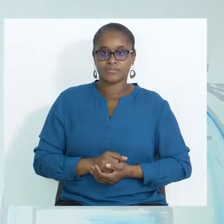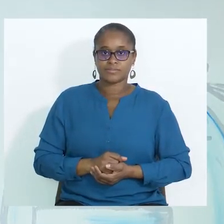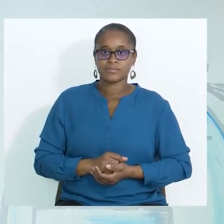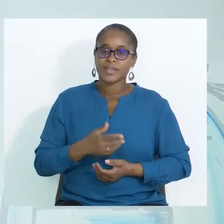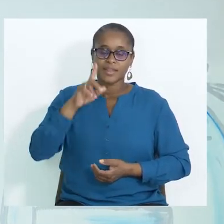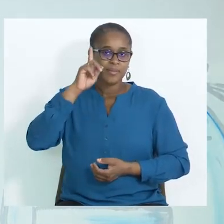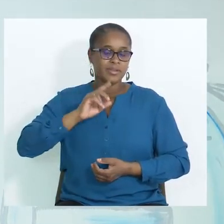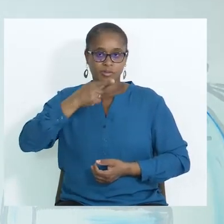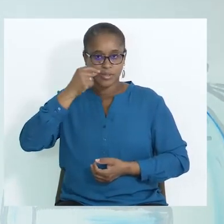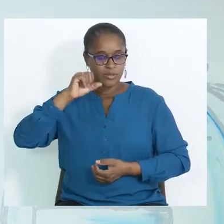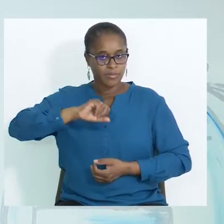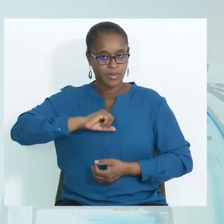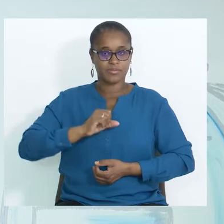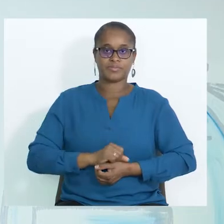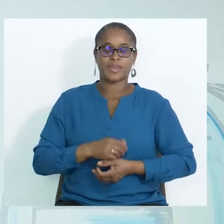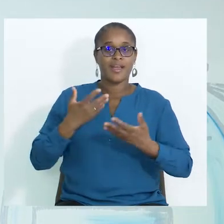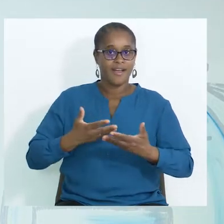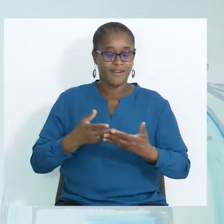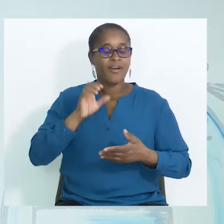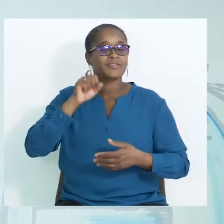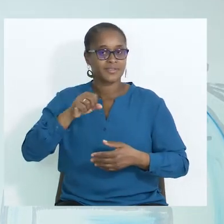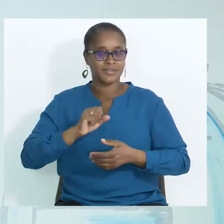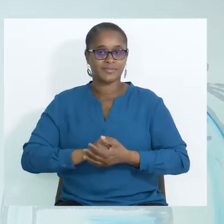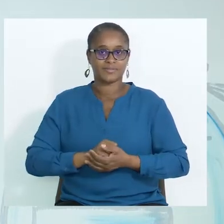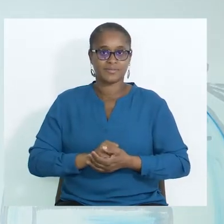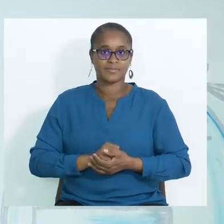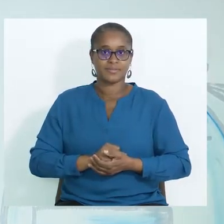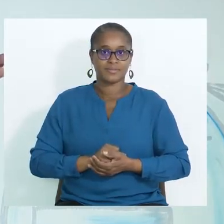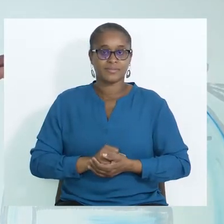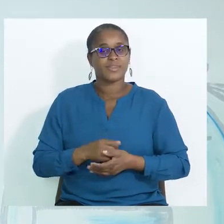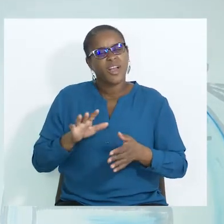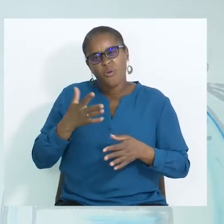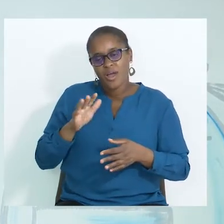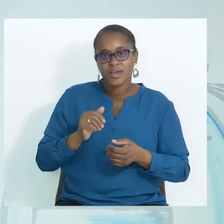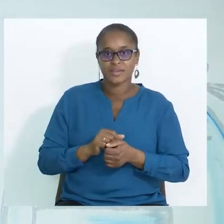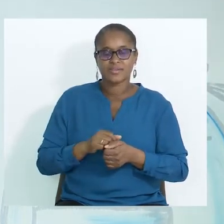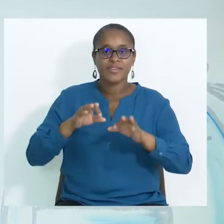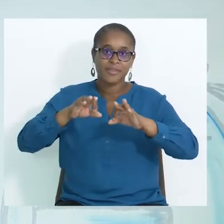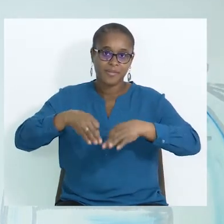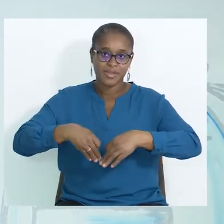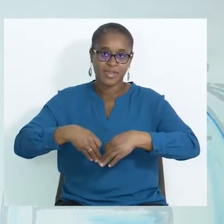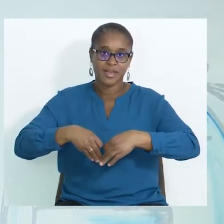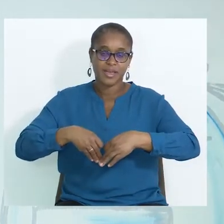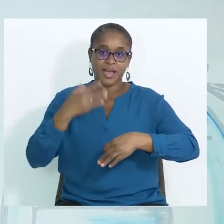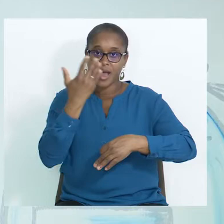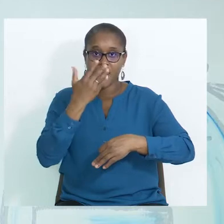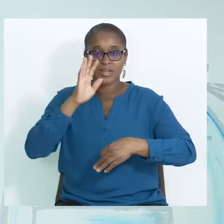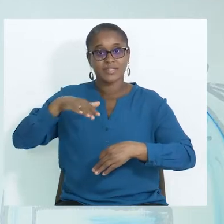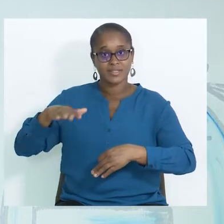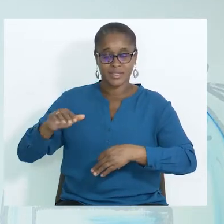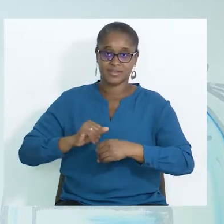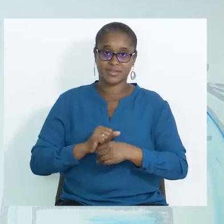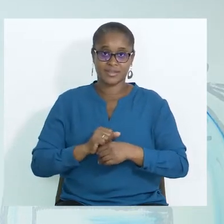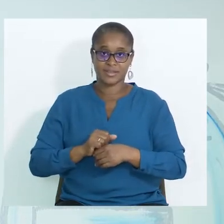Minhas meninas e os meninos agora sim praticamente a terminar a nossa aula de